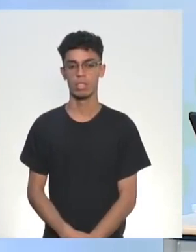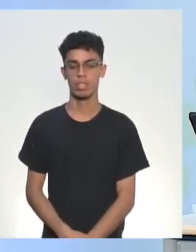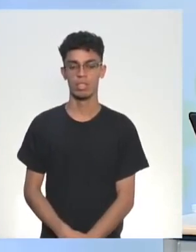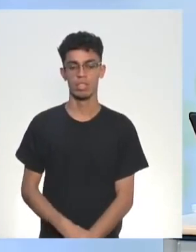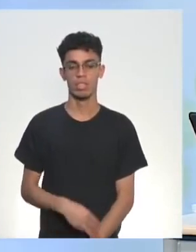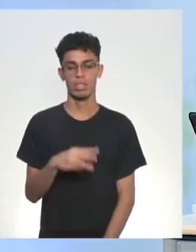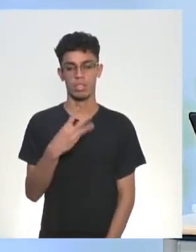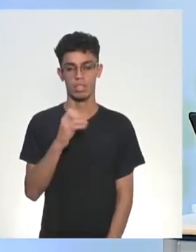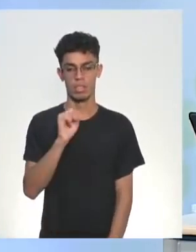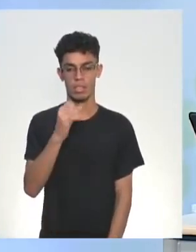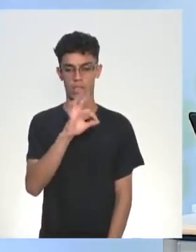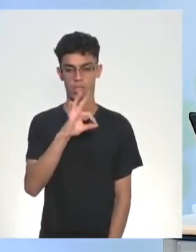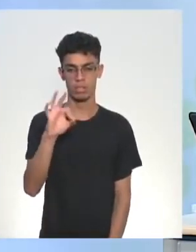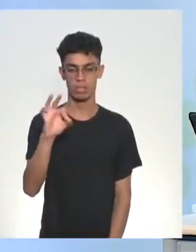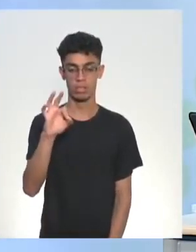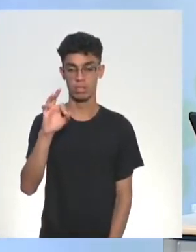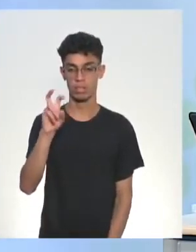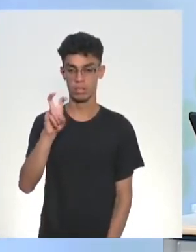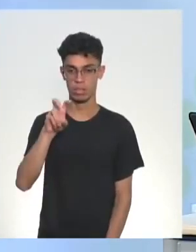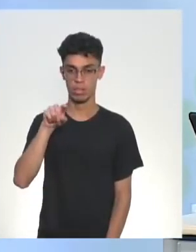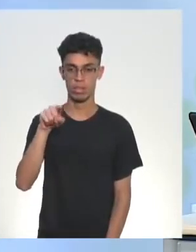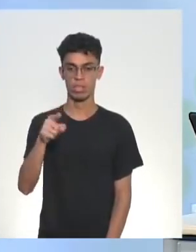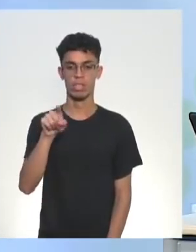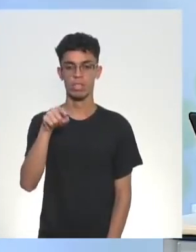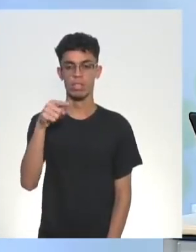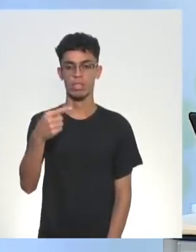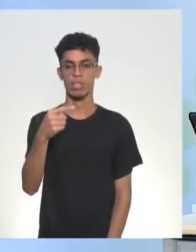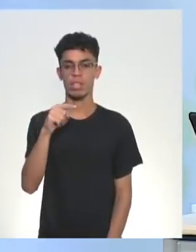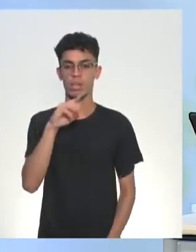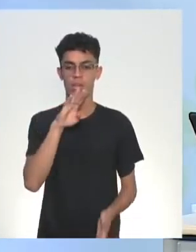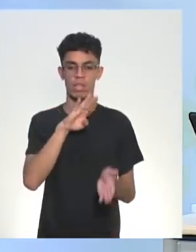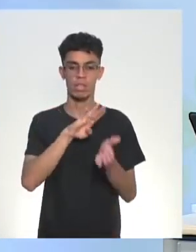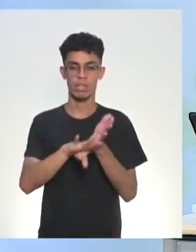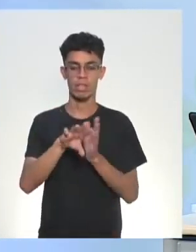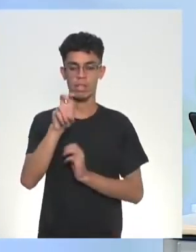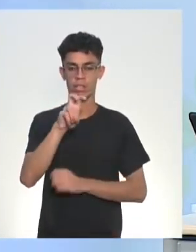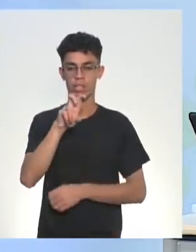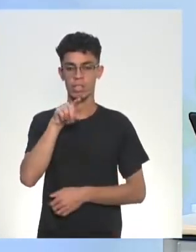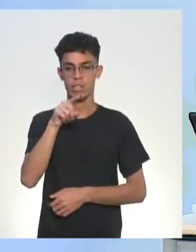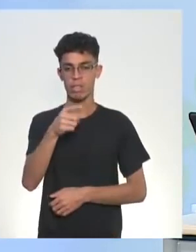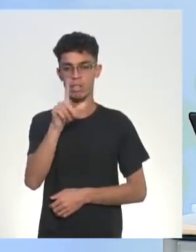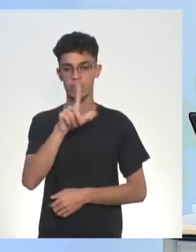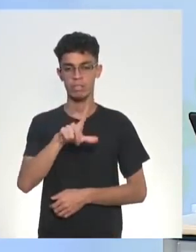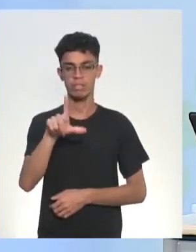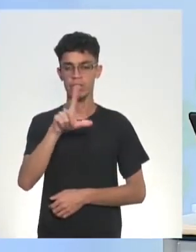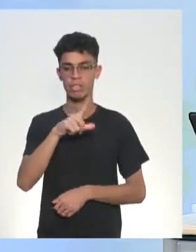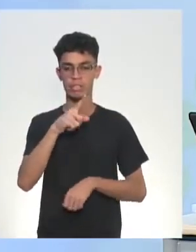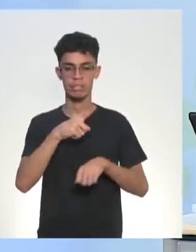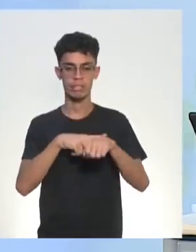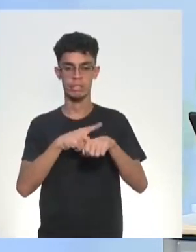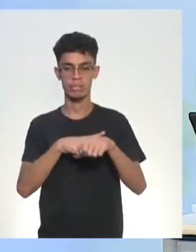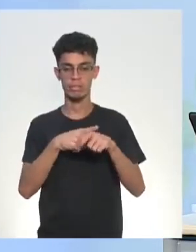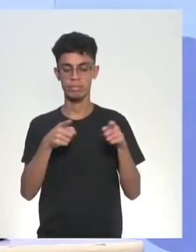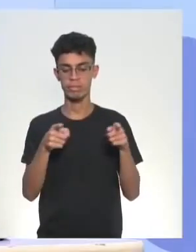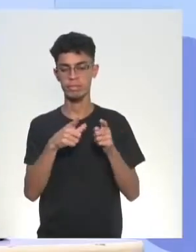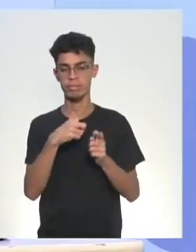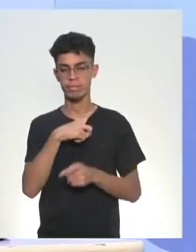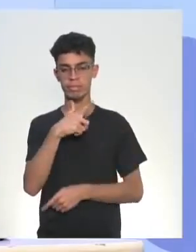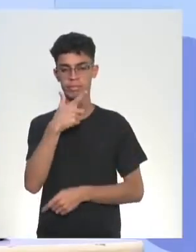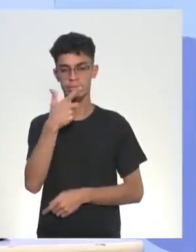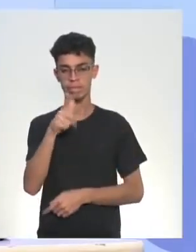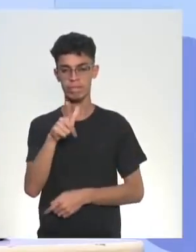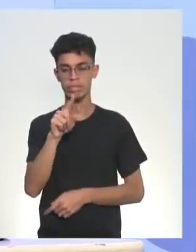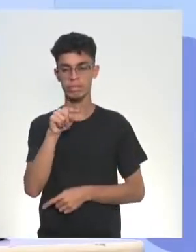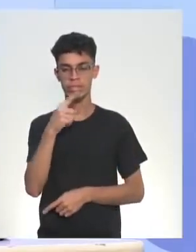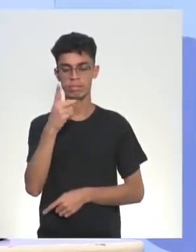calcular 38% de 5 mil e depois descontar de 5 mil. Claro que não dá tempo, né, professora Inês? Não, professora